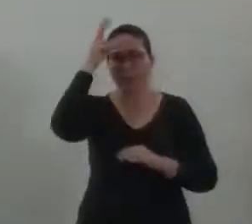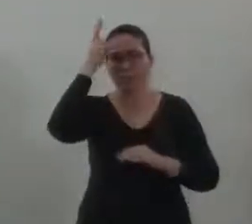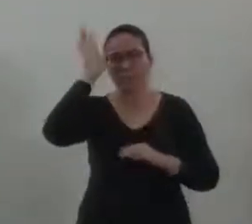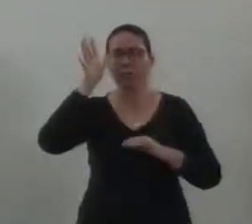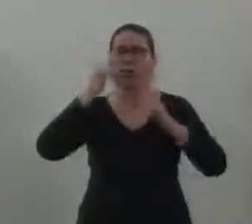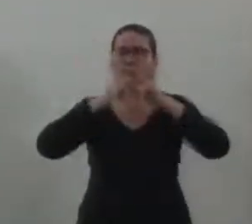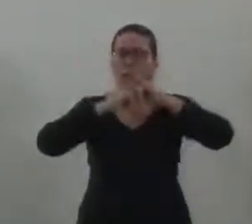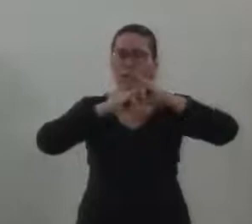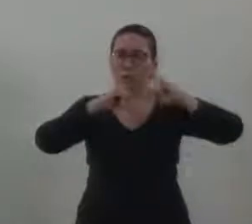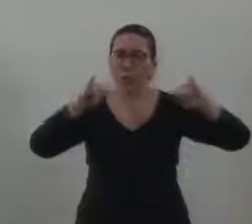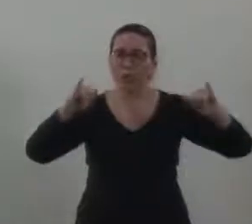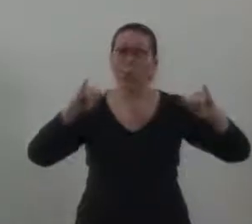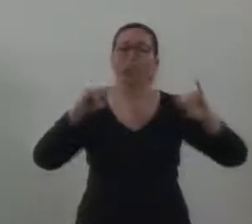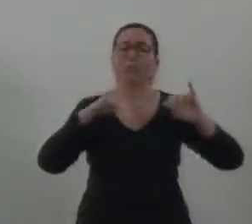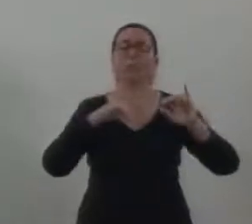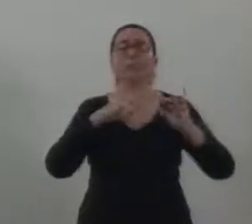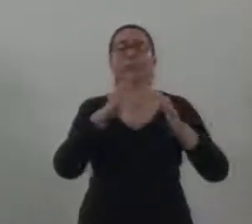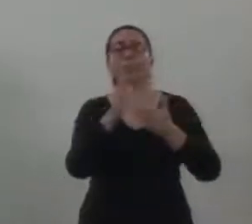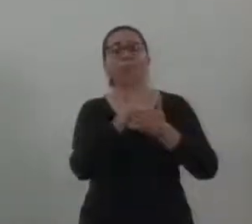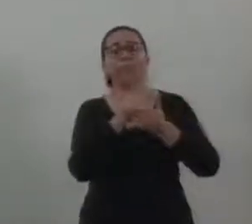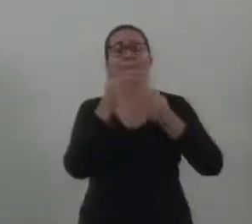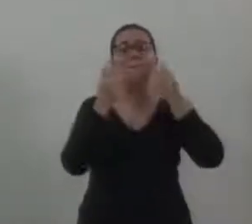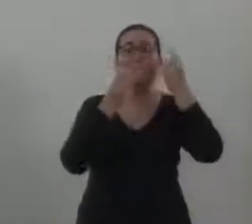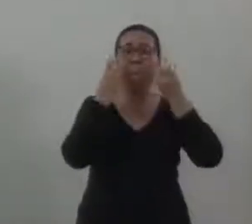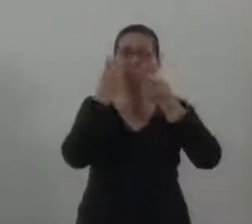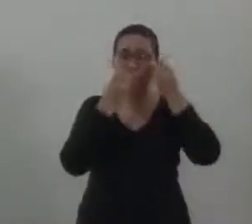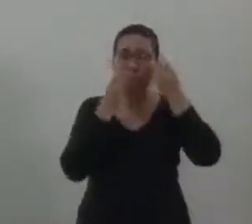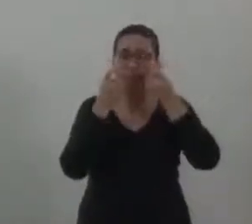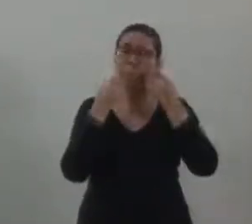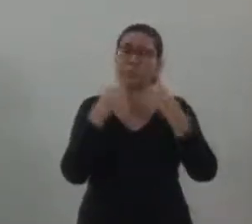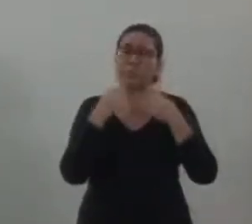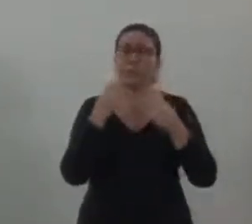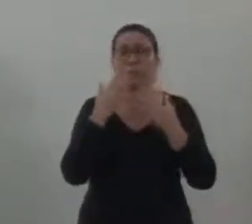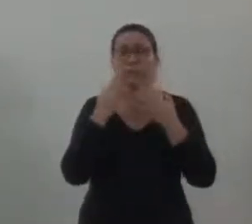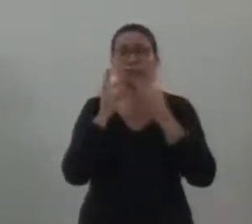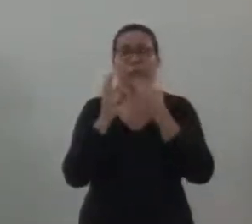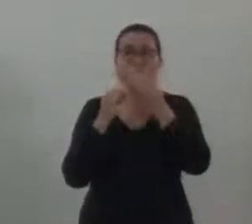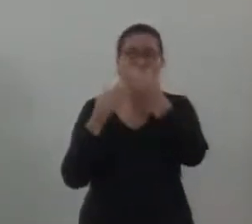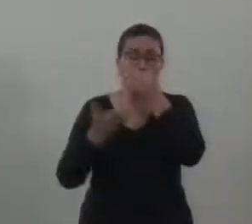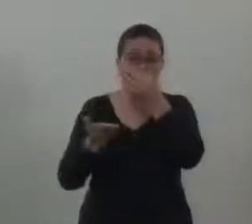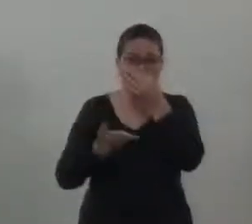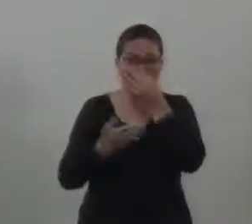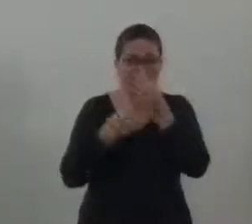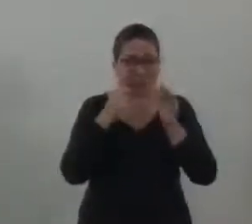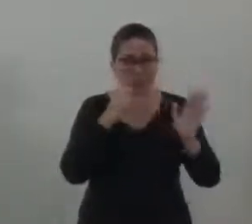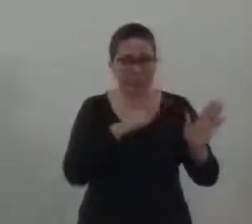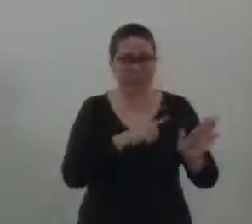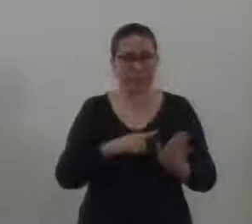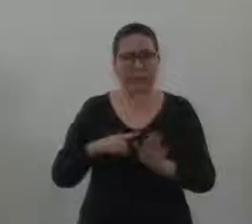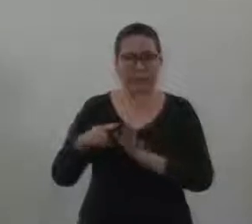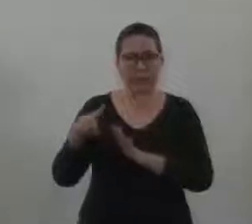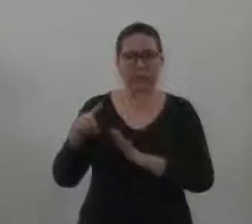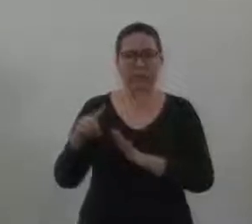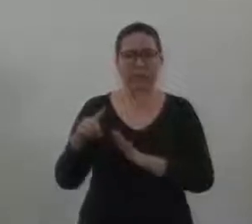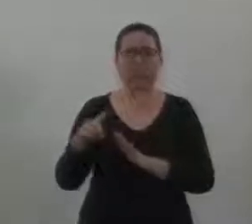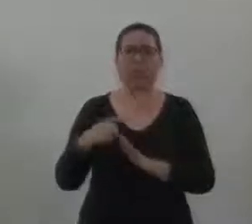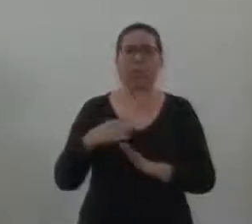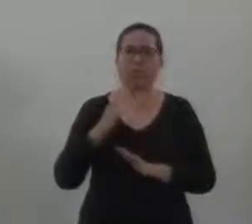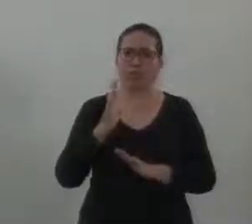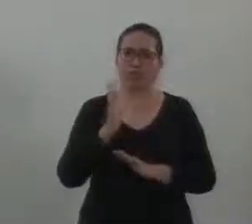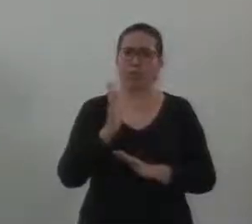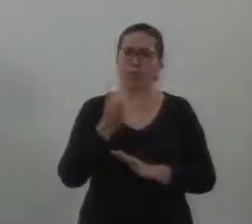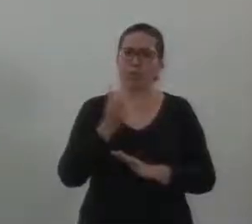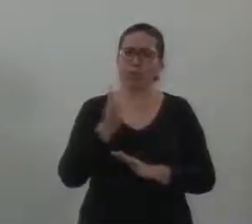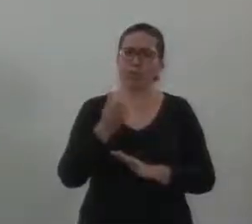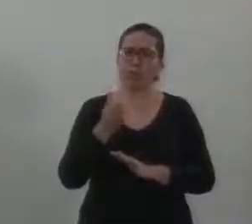divulgou, e existem algumas preocupações que a gente precisa cuidar. Eu vou essa semana, né, já tentei, na verdade até já adiantei um